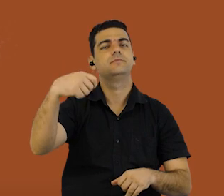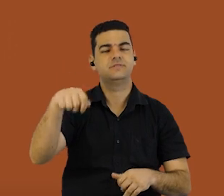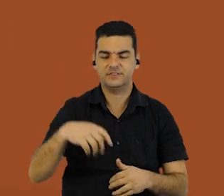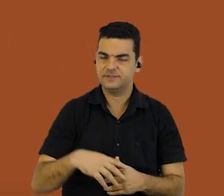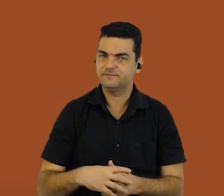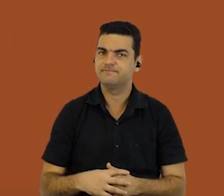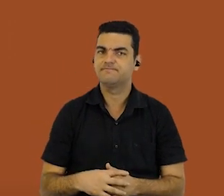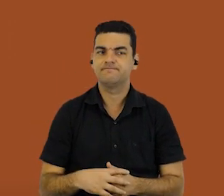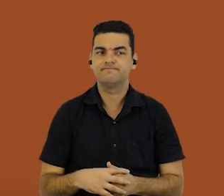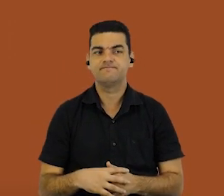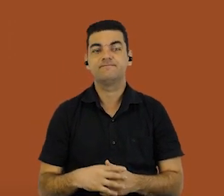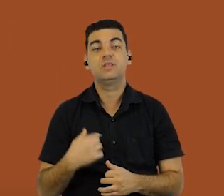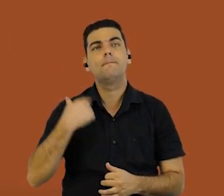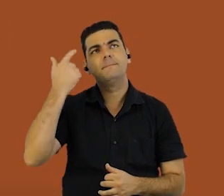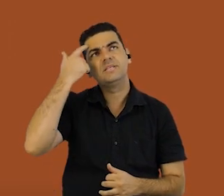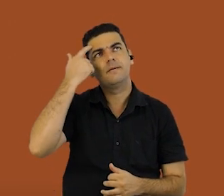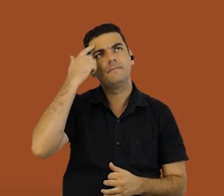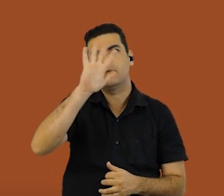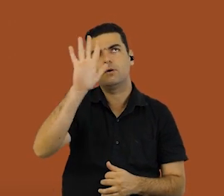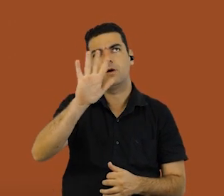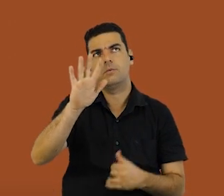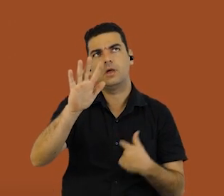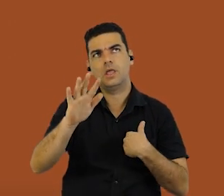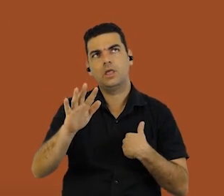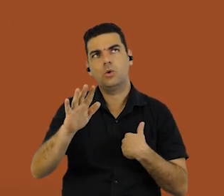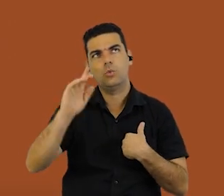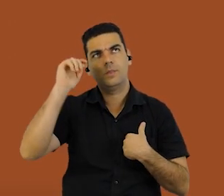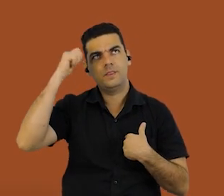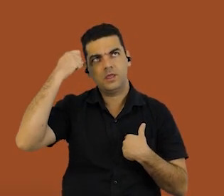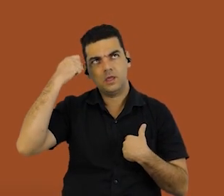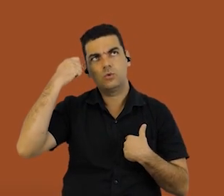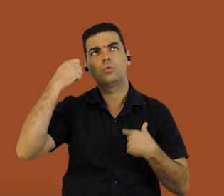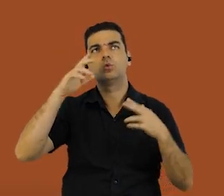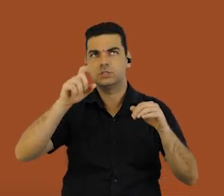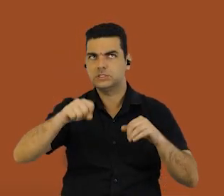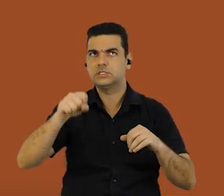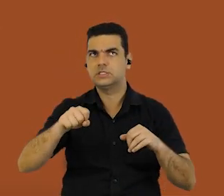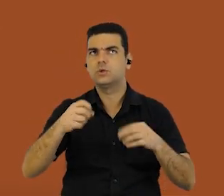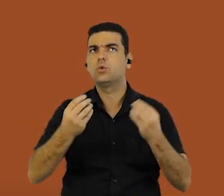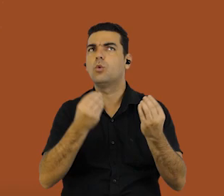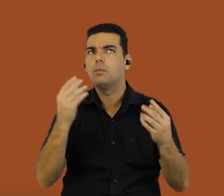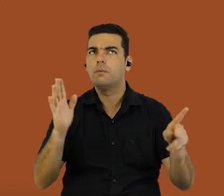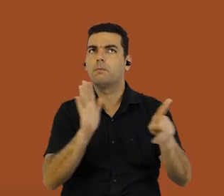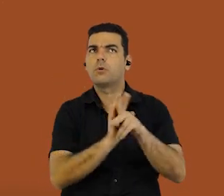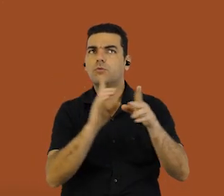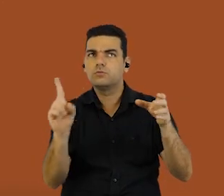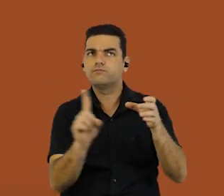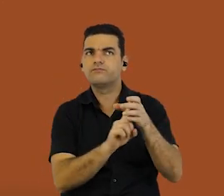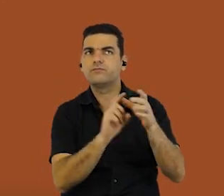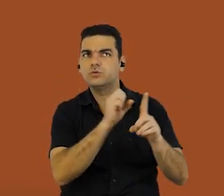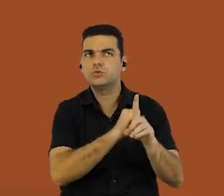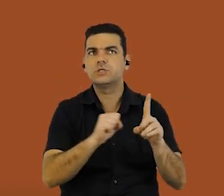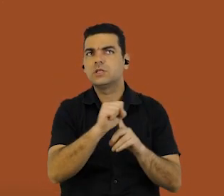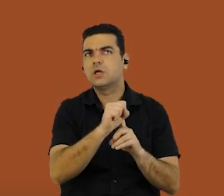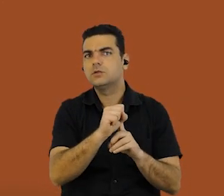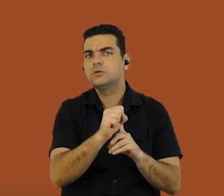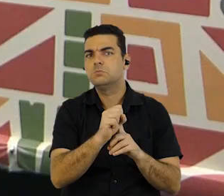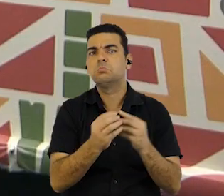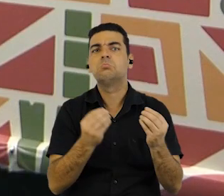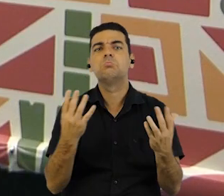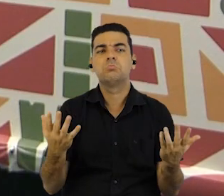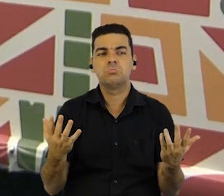praxis e aprender acerca desse lugar do homem negro professor de matemática no